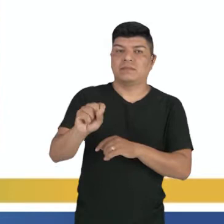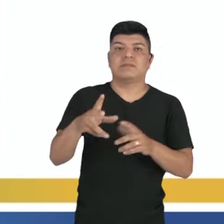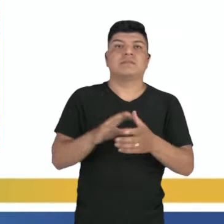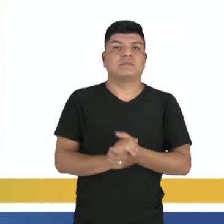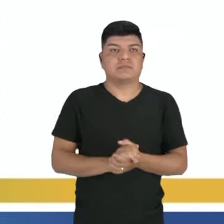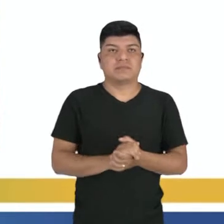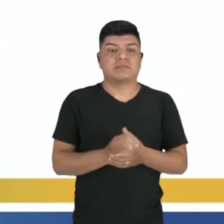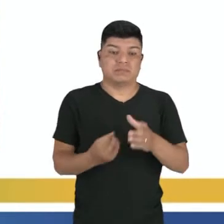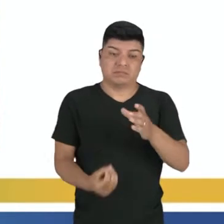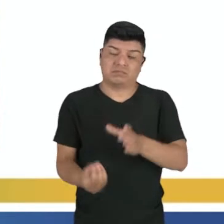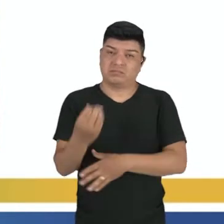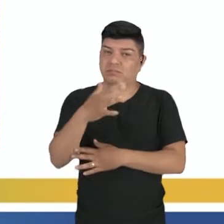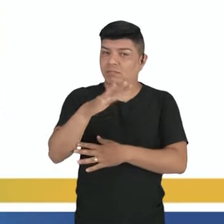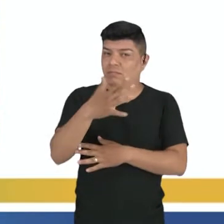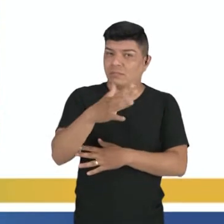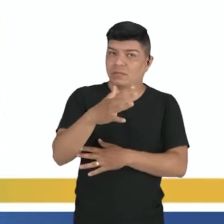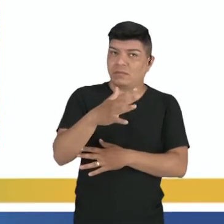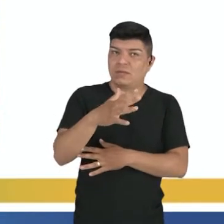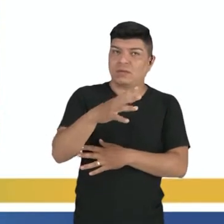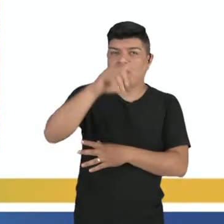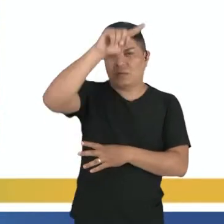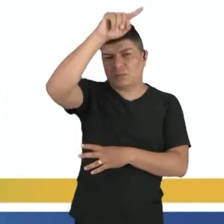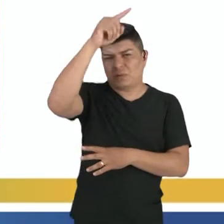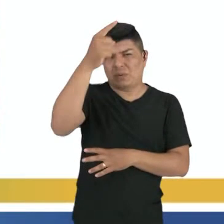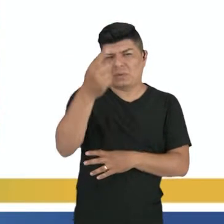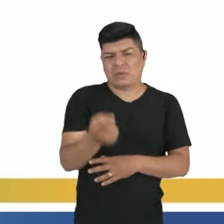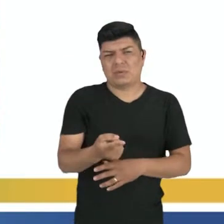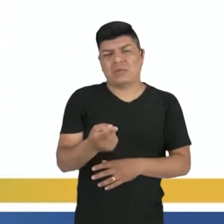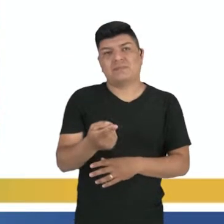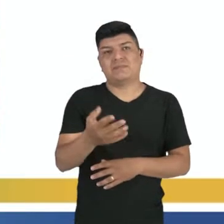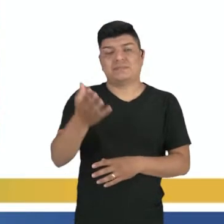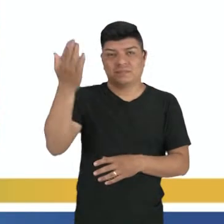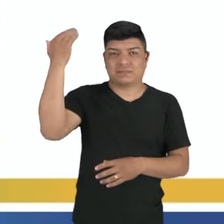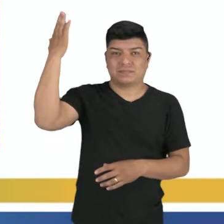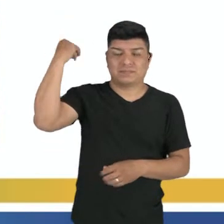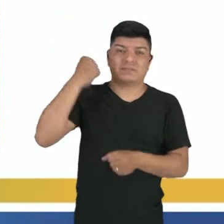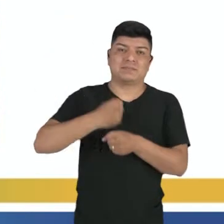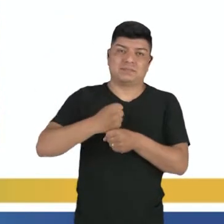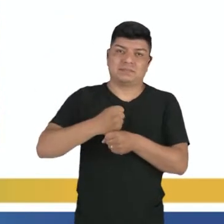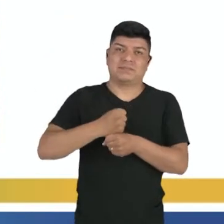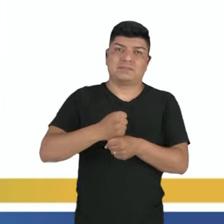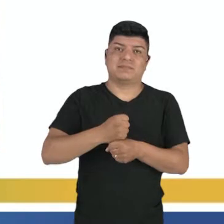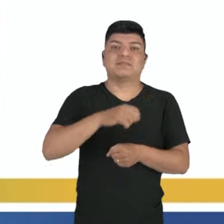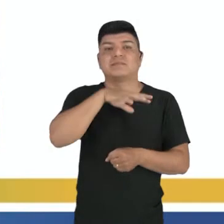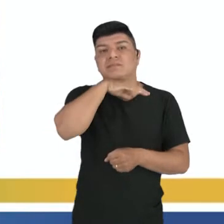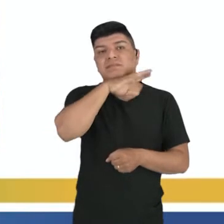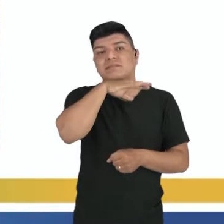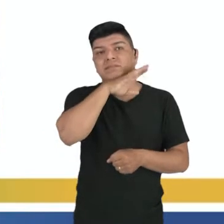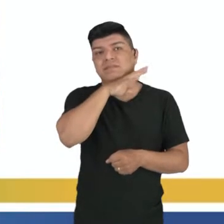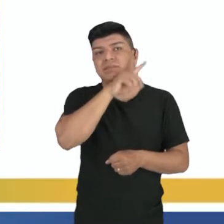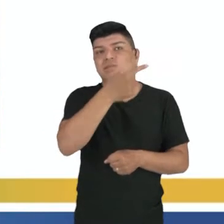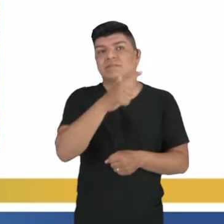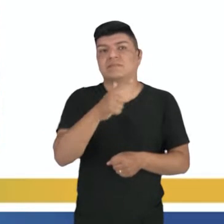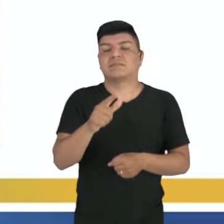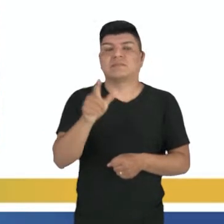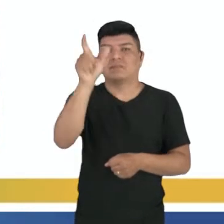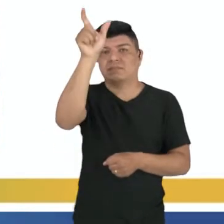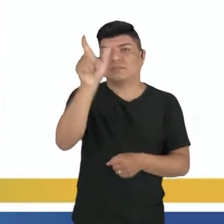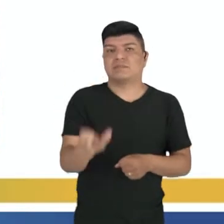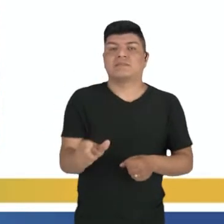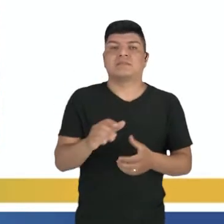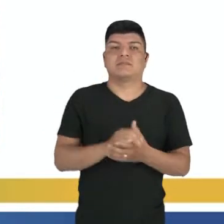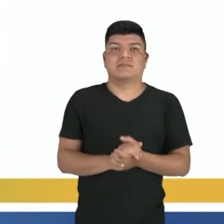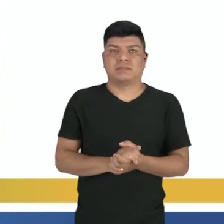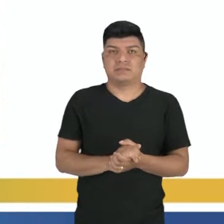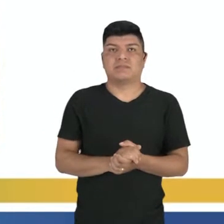aí provavelmente há cerca de 1 bilhão de anos. São animais invertebrados aquáticos e que eles